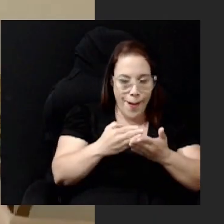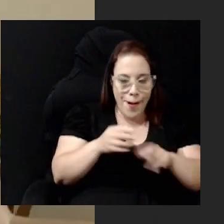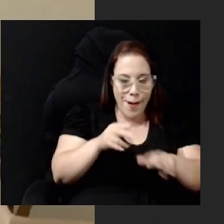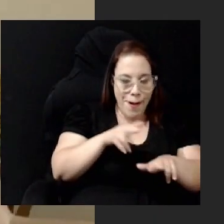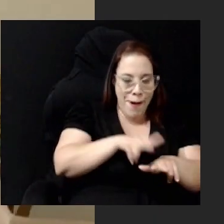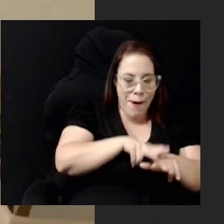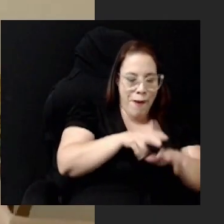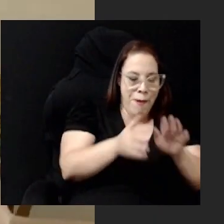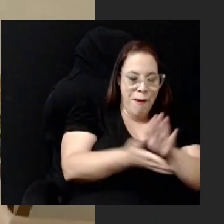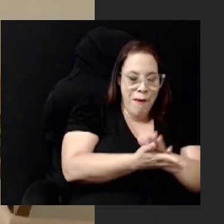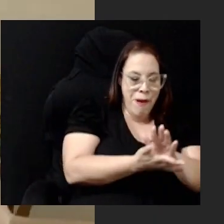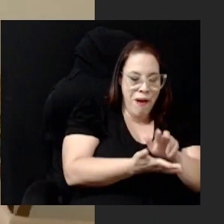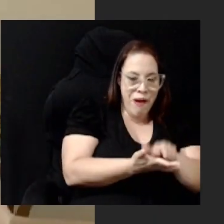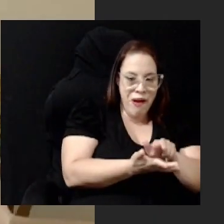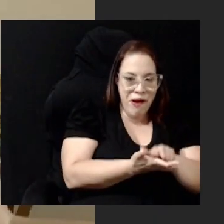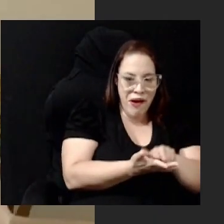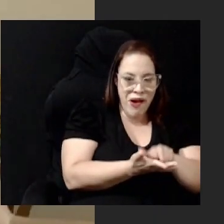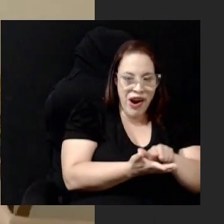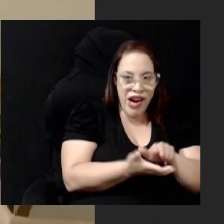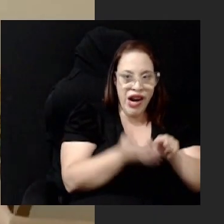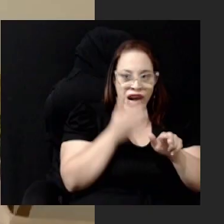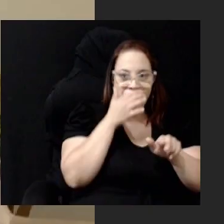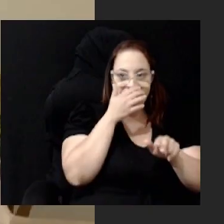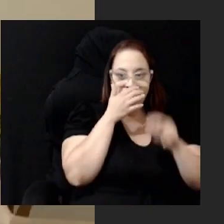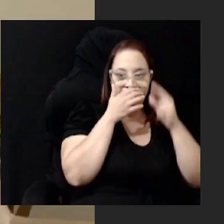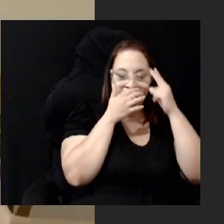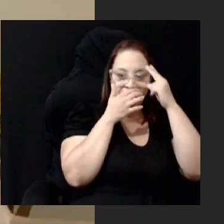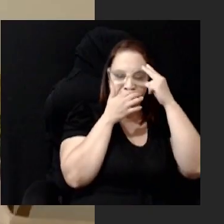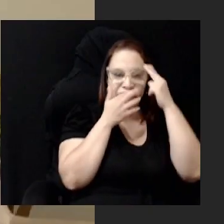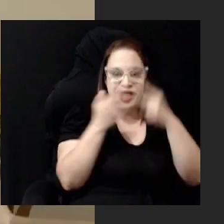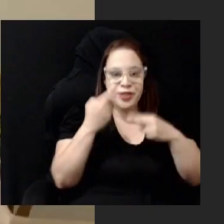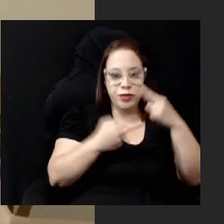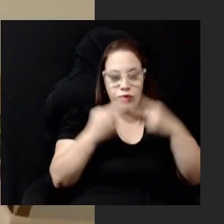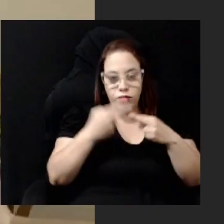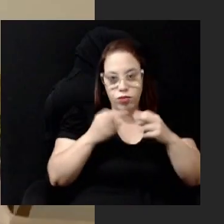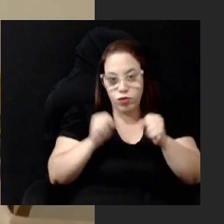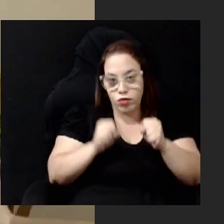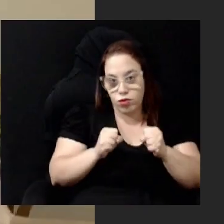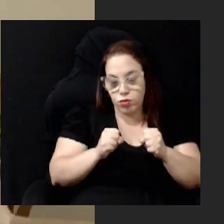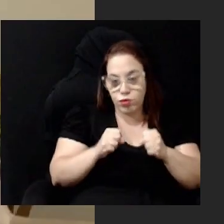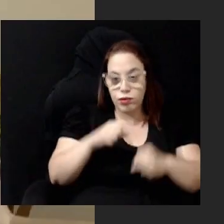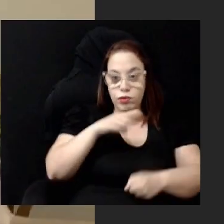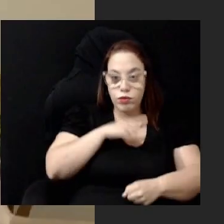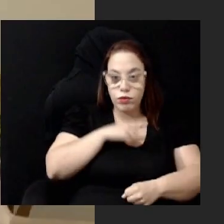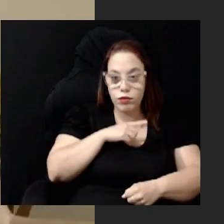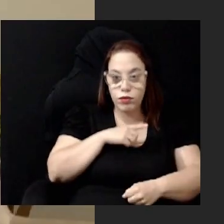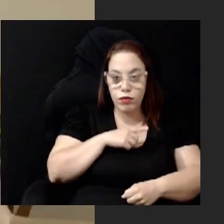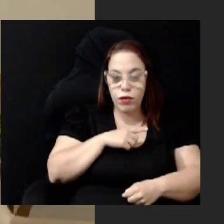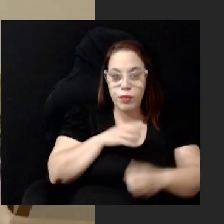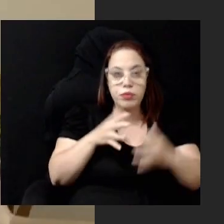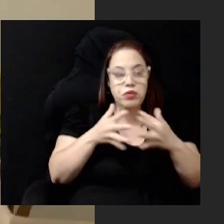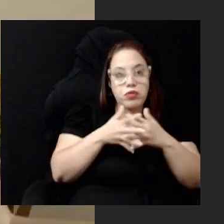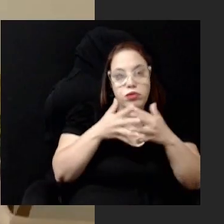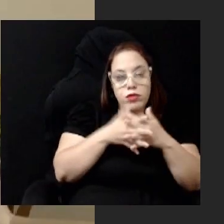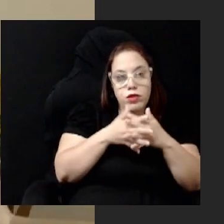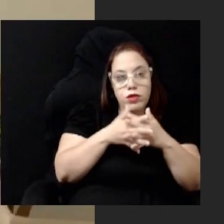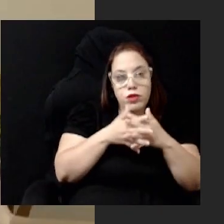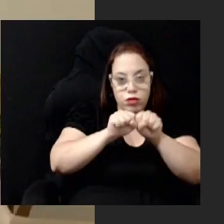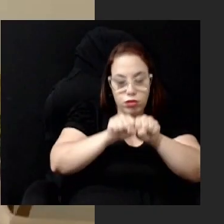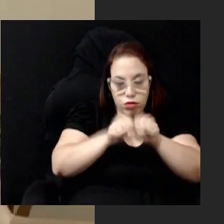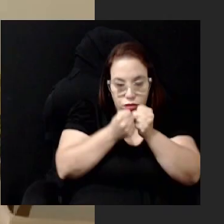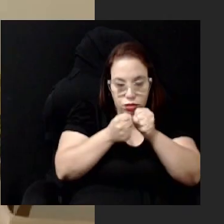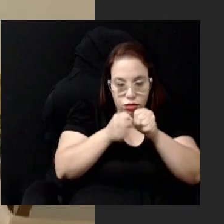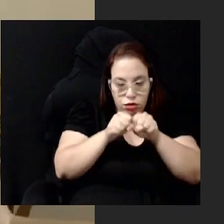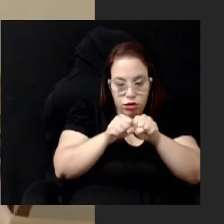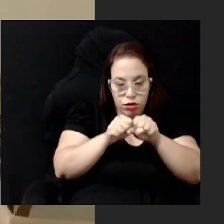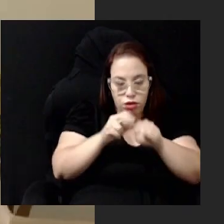os pacientes mais idosos e geralmente ela está associada, o que você pode muitas vezes ter que confunde, é